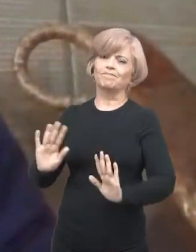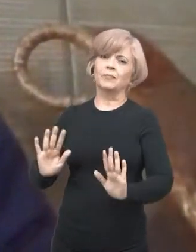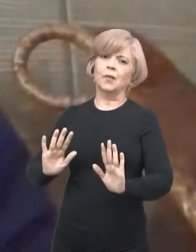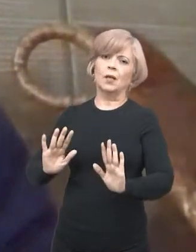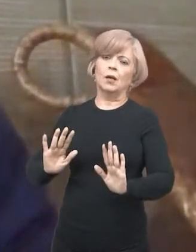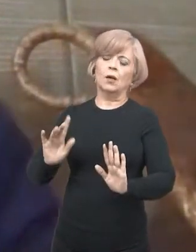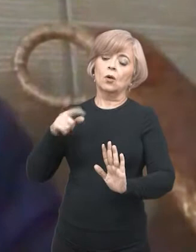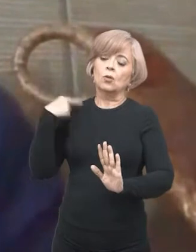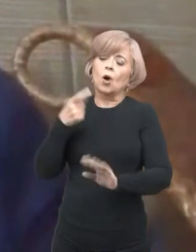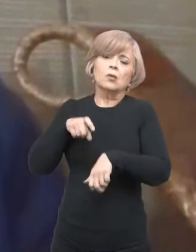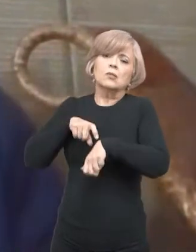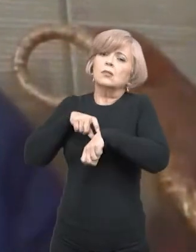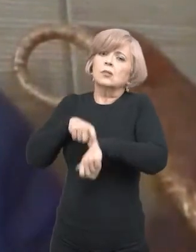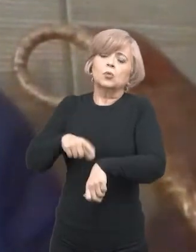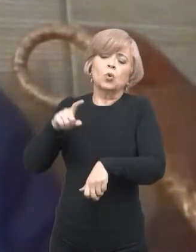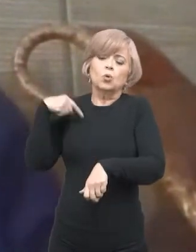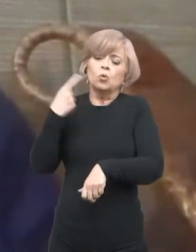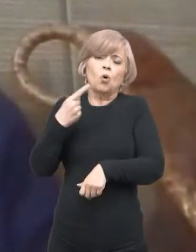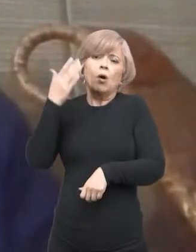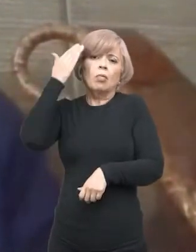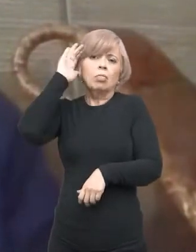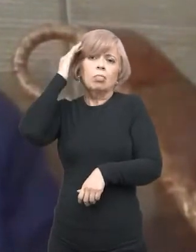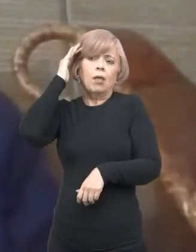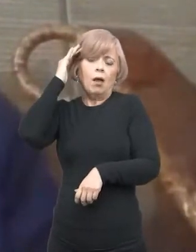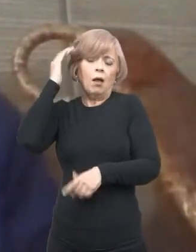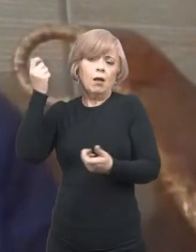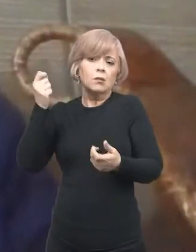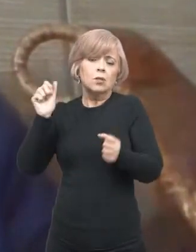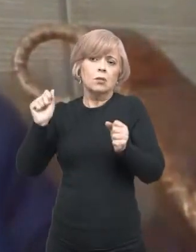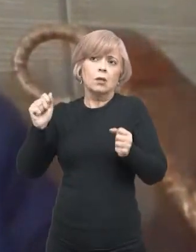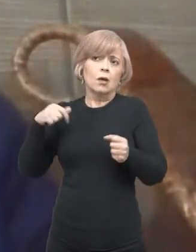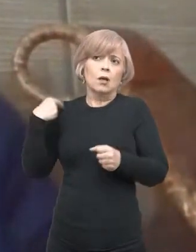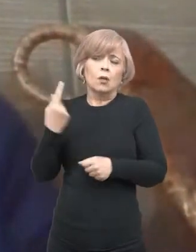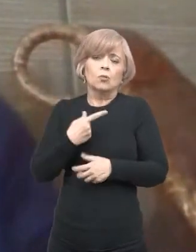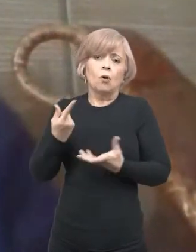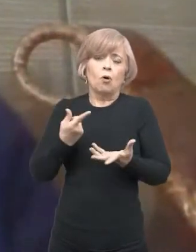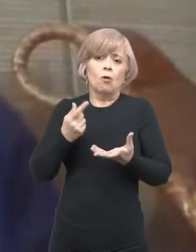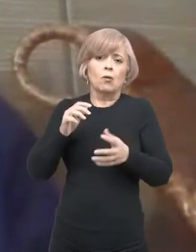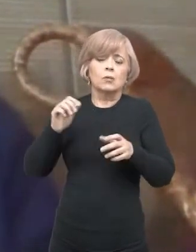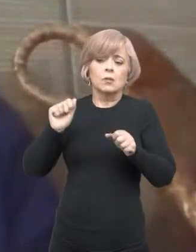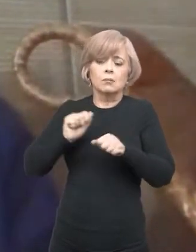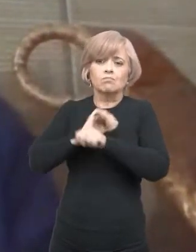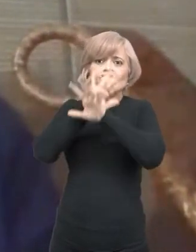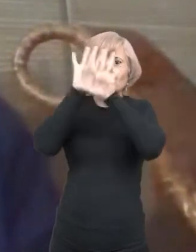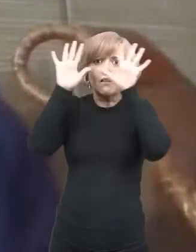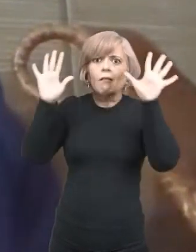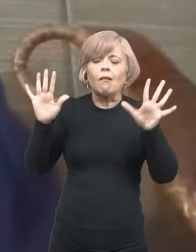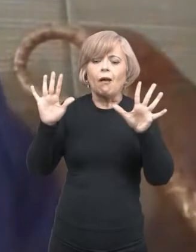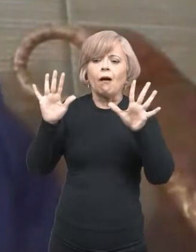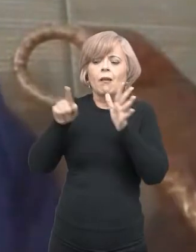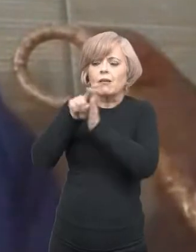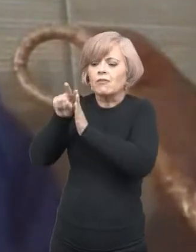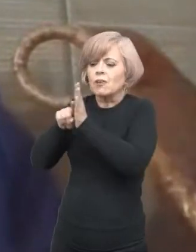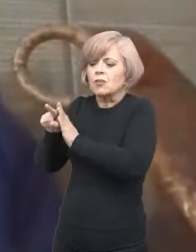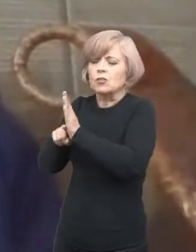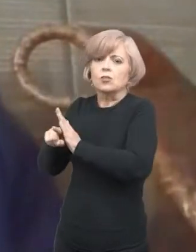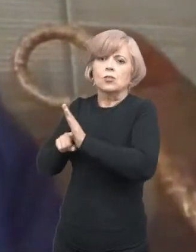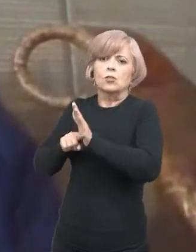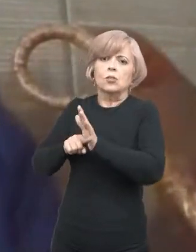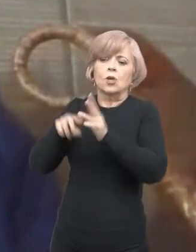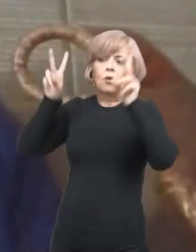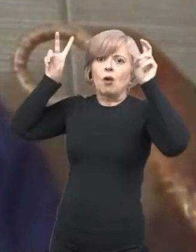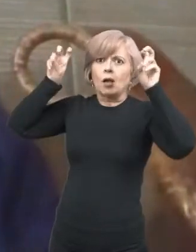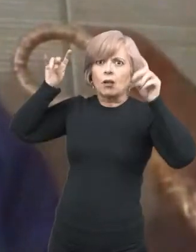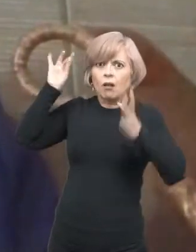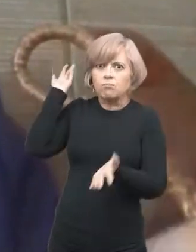Então, são situações em que se reconhece explicitamente uma falência da atividade investigativa